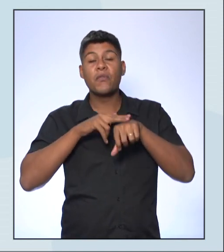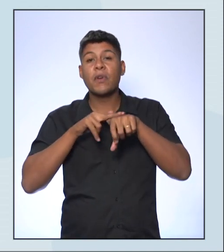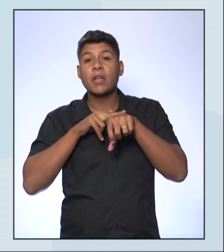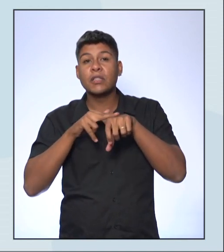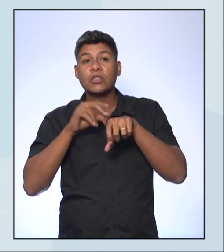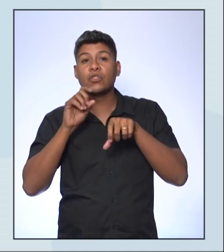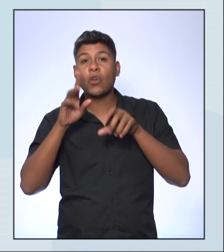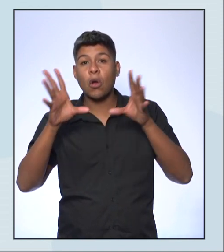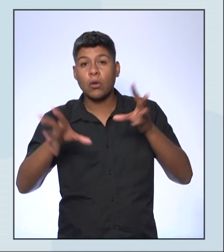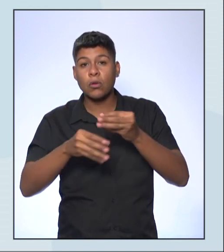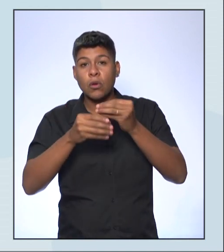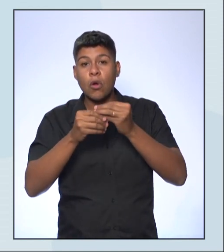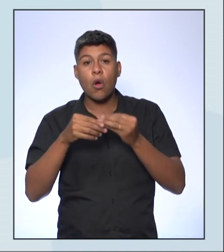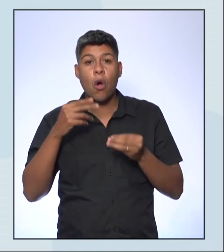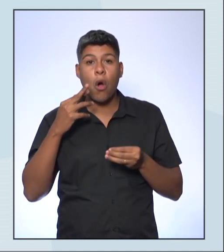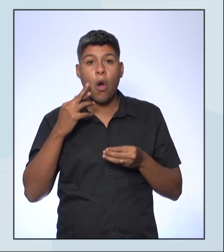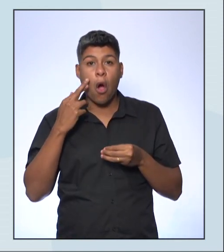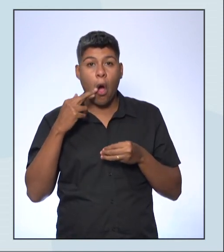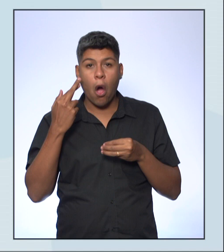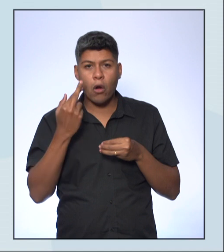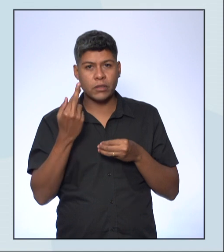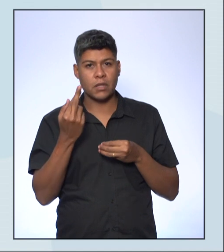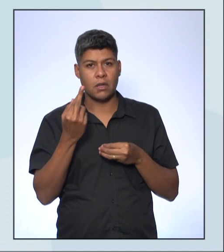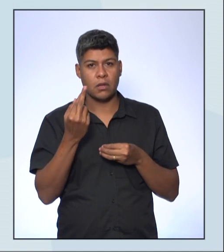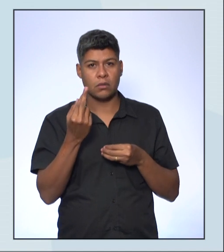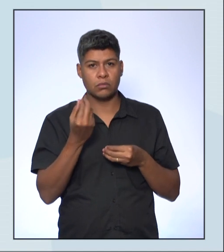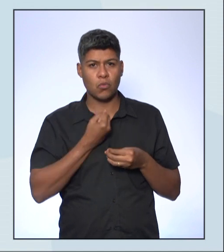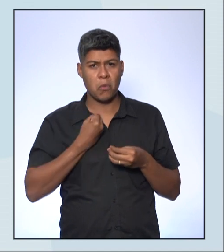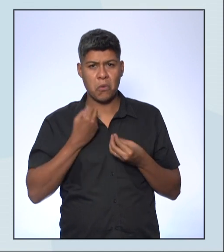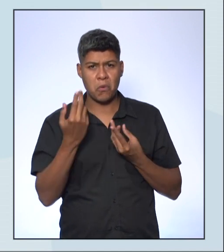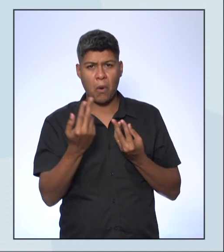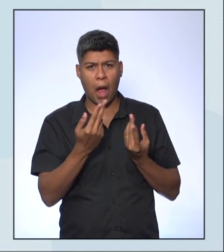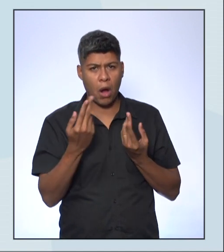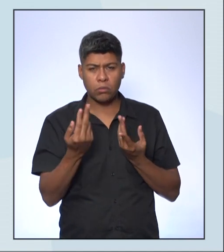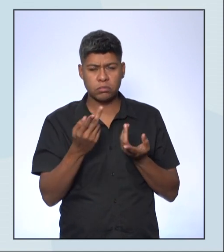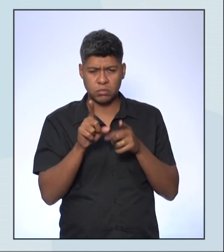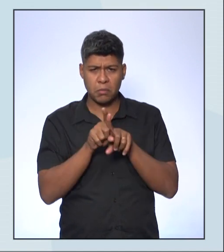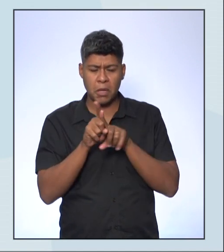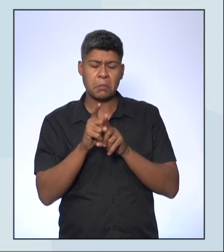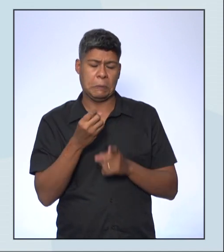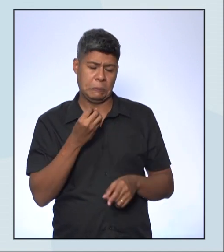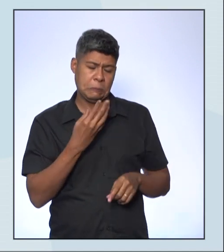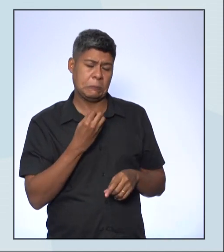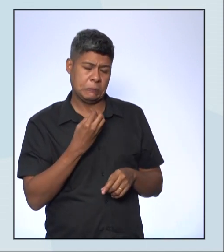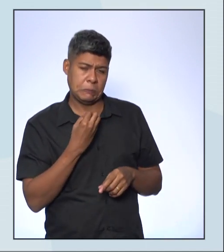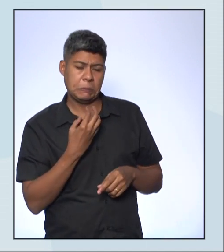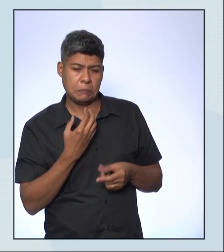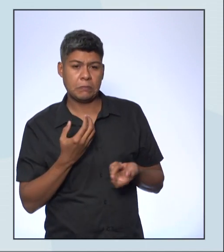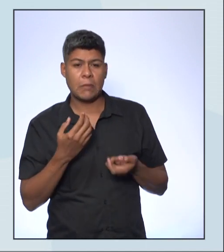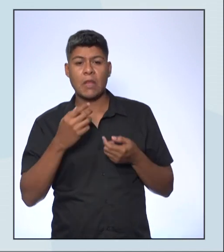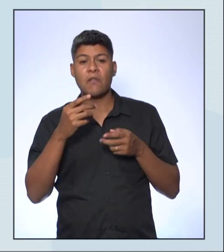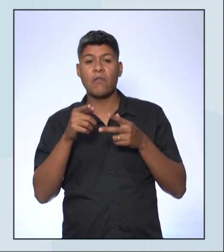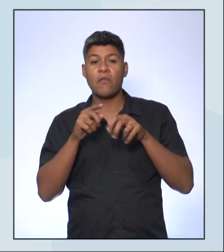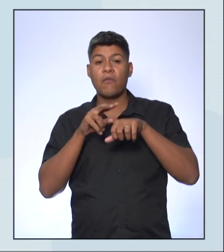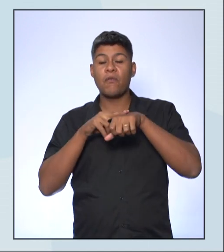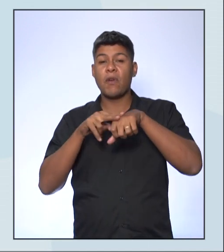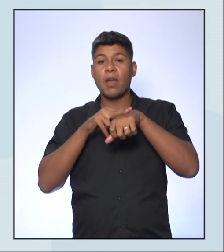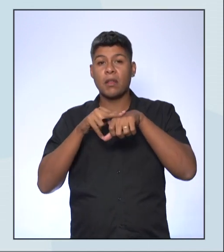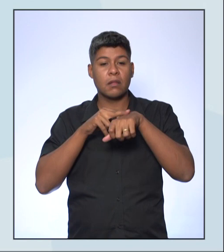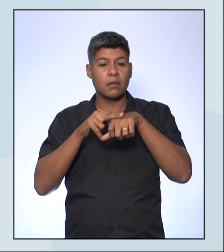para completar. Então, o rosa, eles têm o mesmo valor também? Sim, o mesmo valor, são correspondentes aí no Muito caso. bom. O verde, eles estão do mesmo lado. Isso